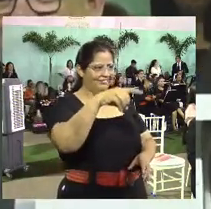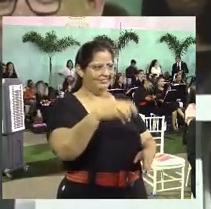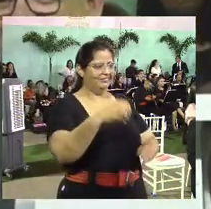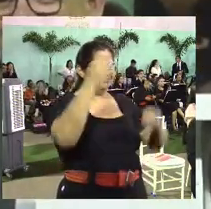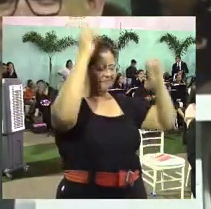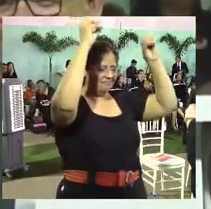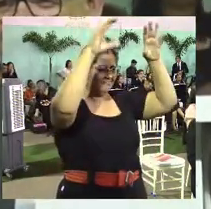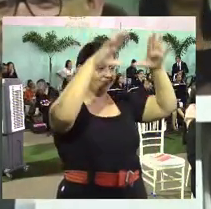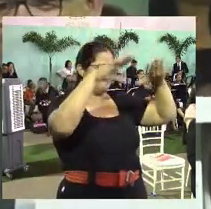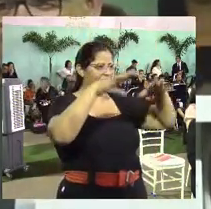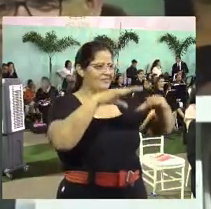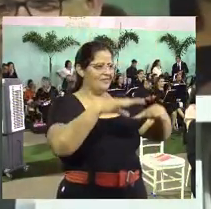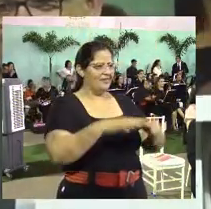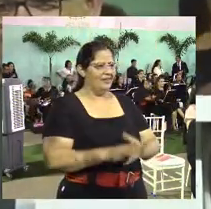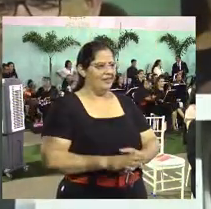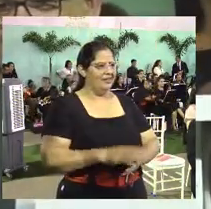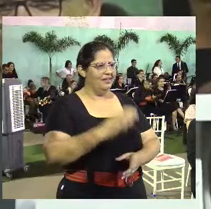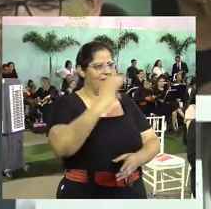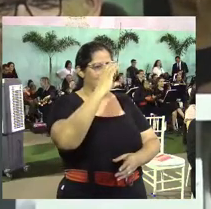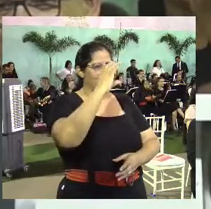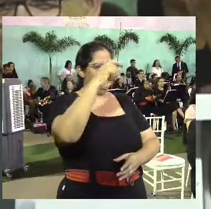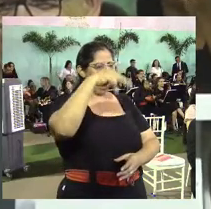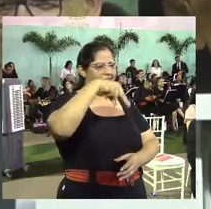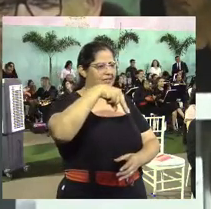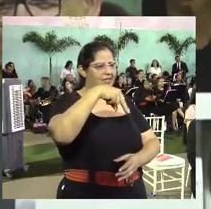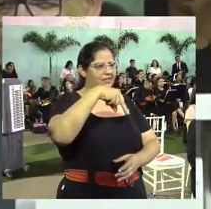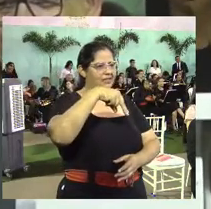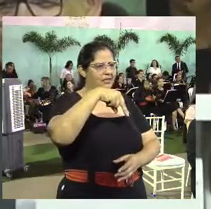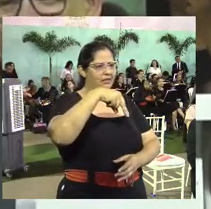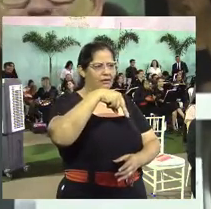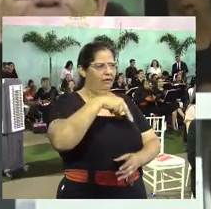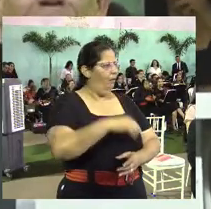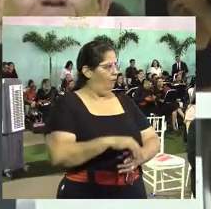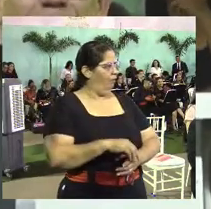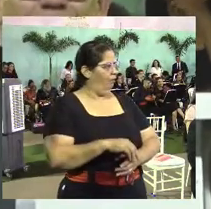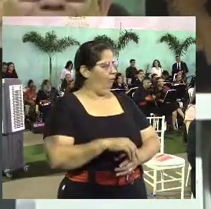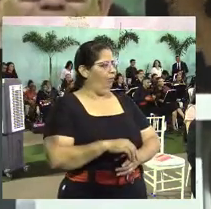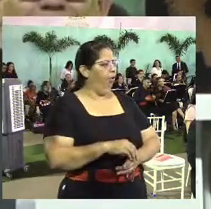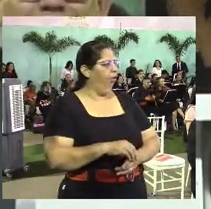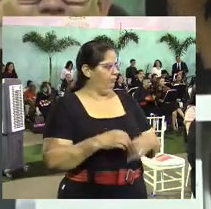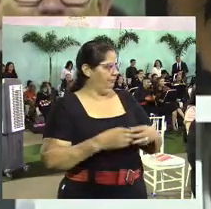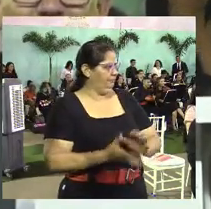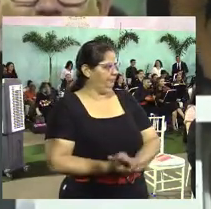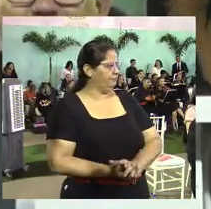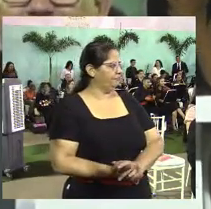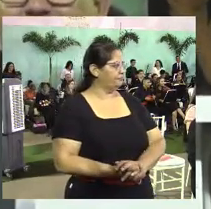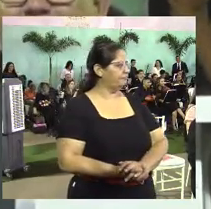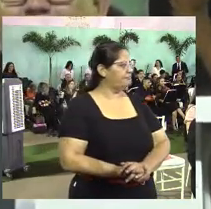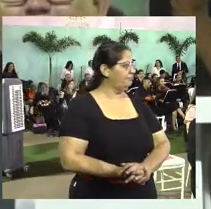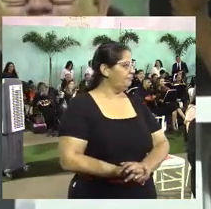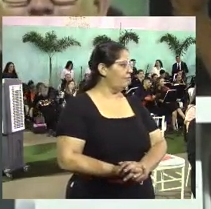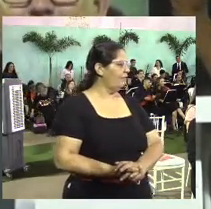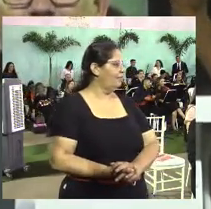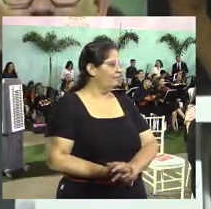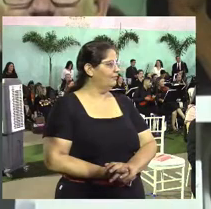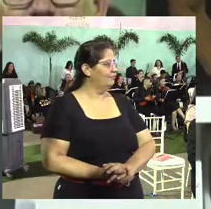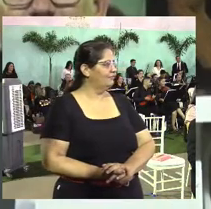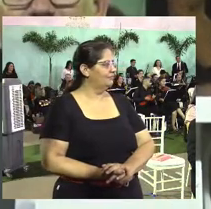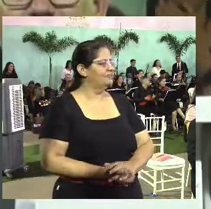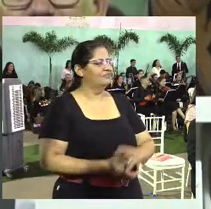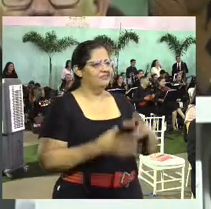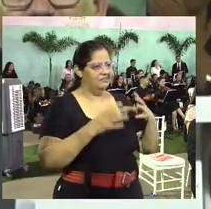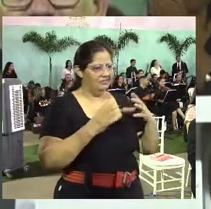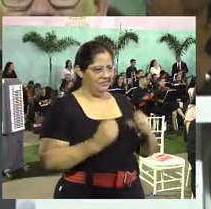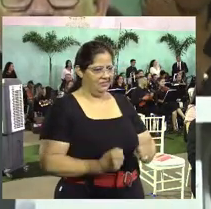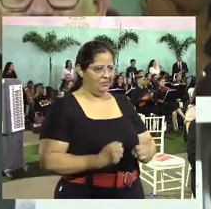abençoar tá CN Modas lá na Guaporé do setor 6 tô fazendo meu mexante também gente e hoje eu